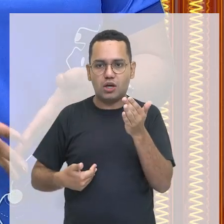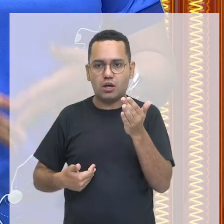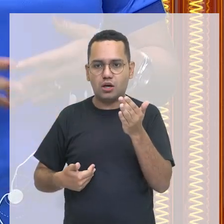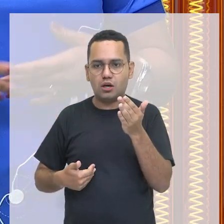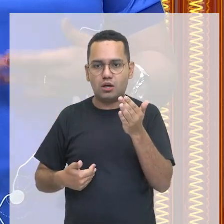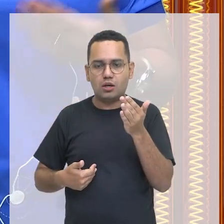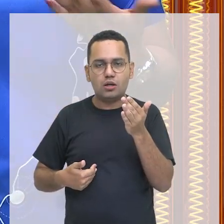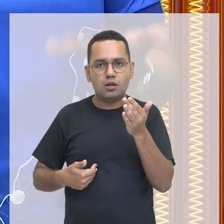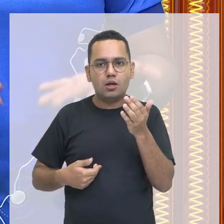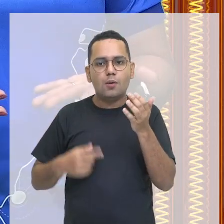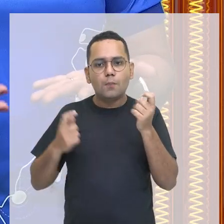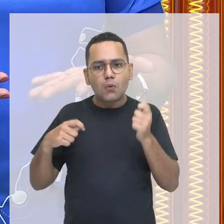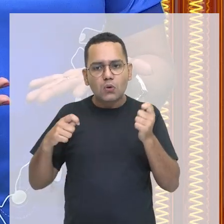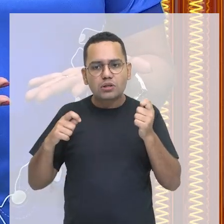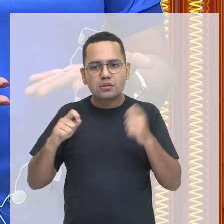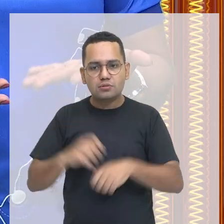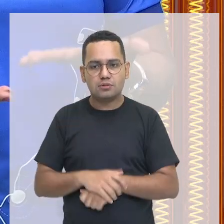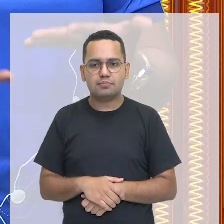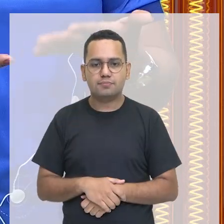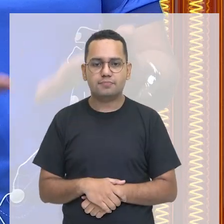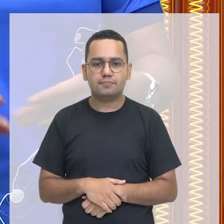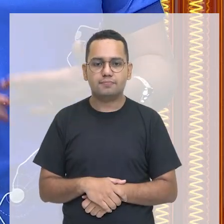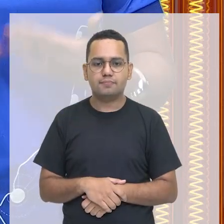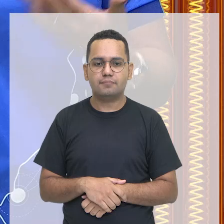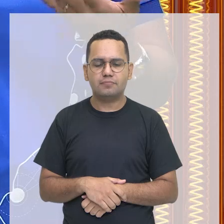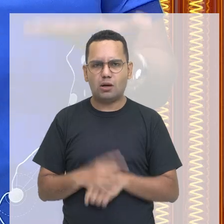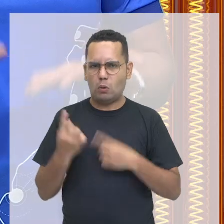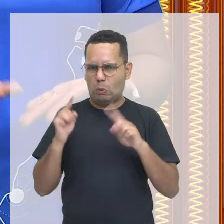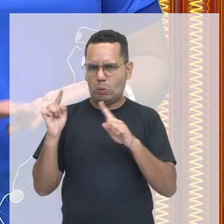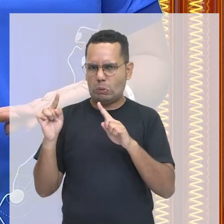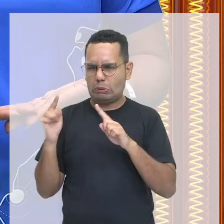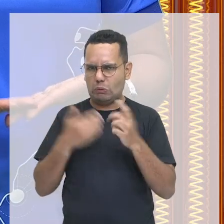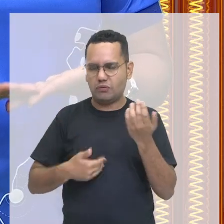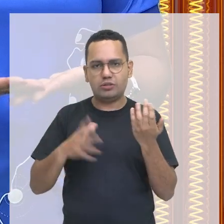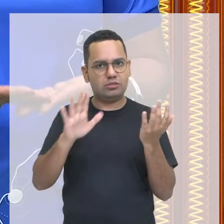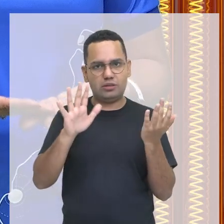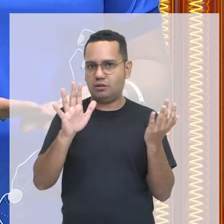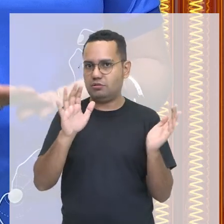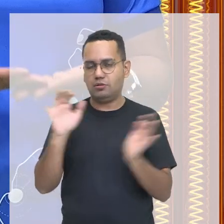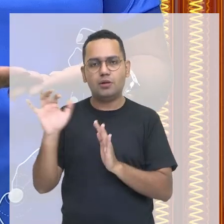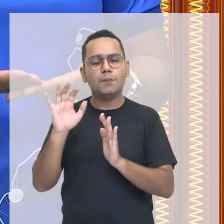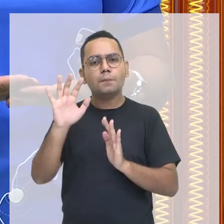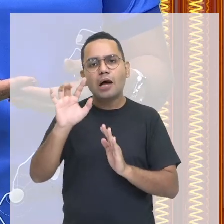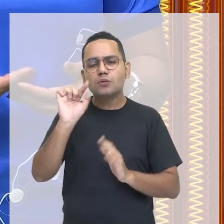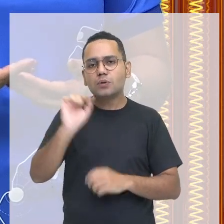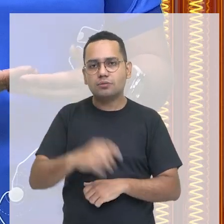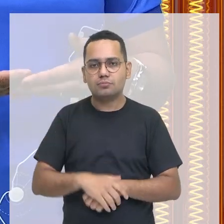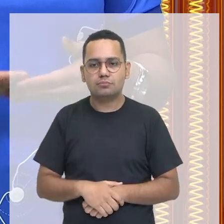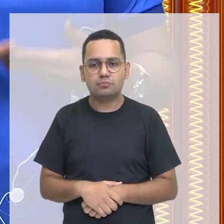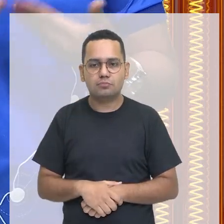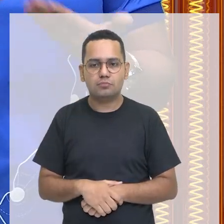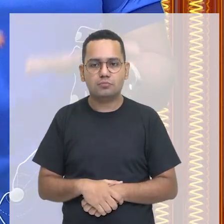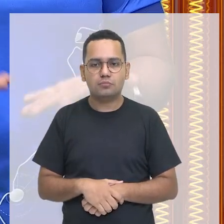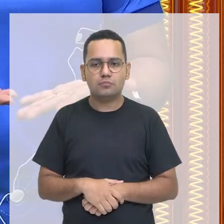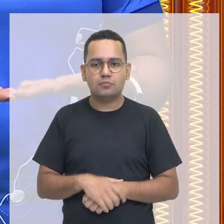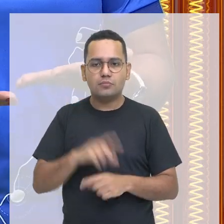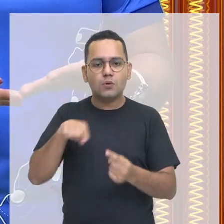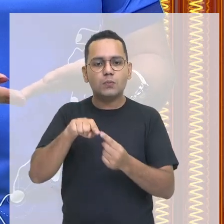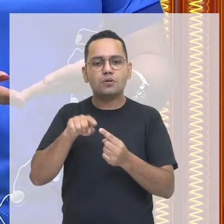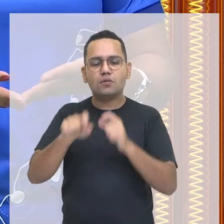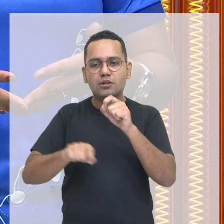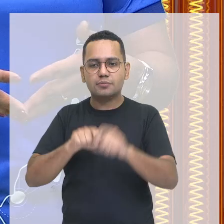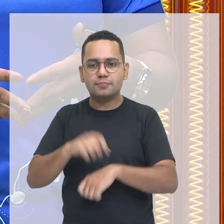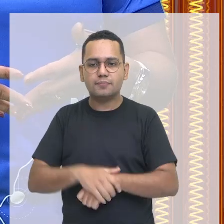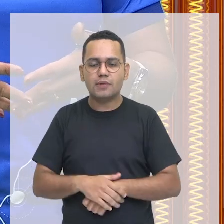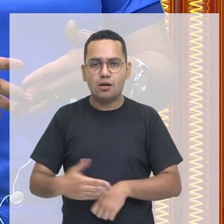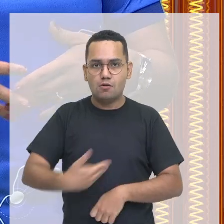governo não vai ser veiculado, justamente para quê? Para poder circular somente propagandas que fazem referência, que